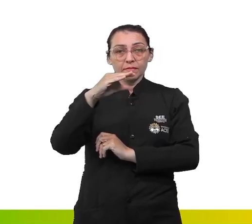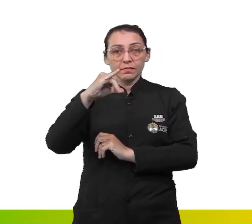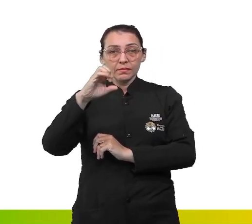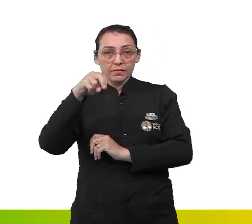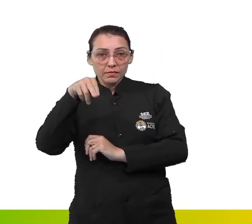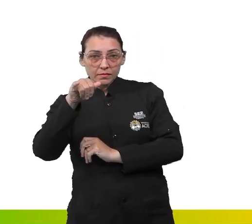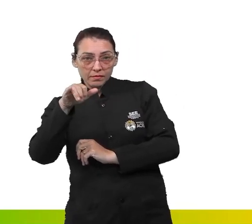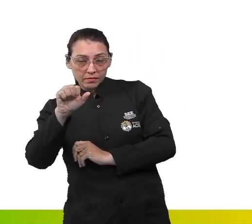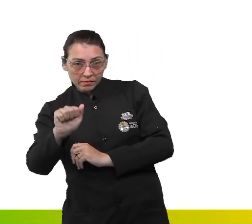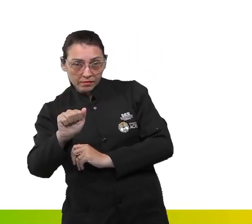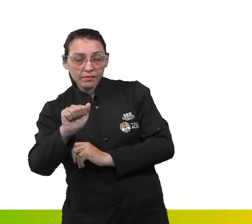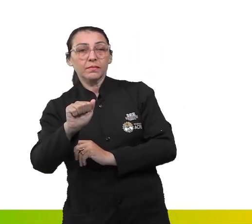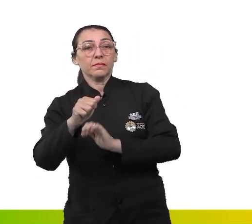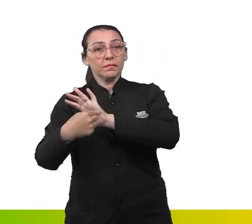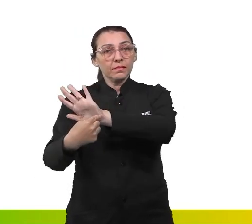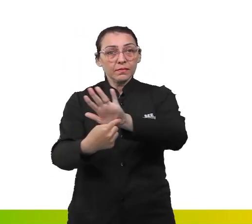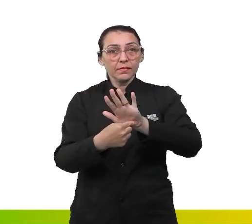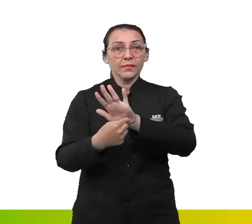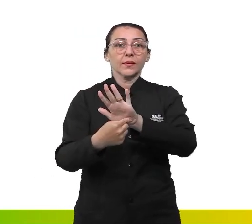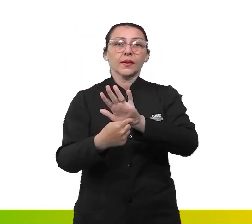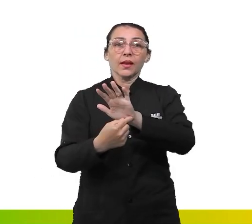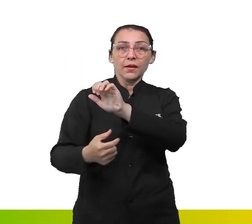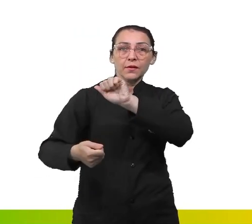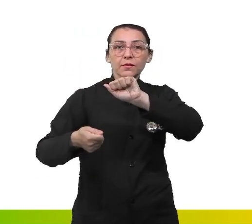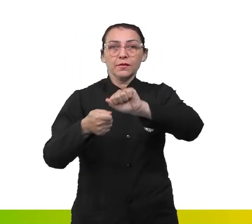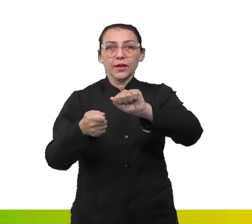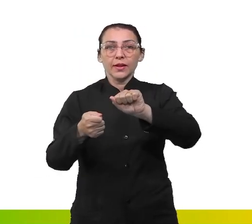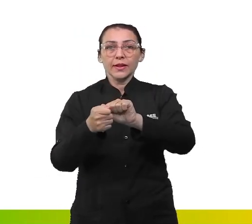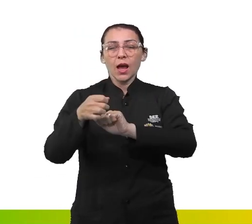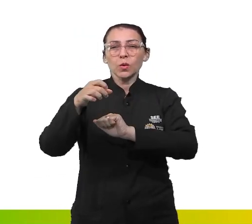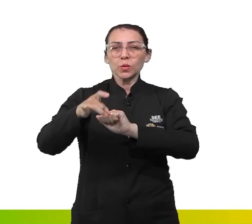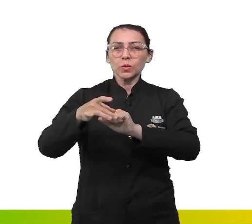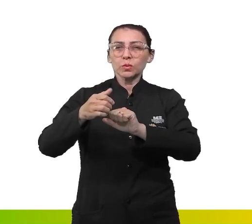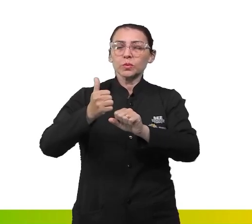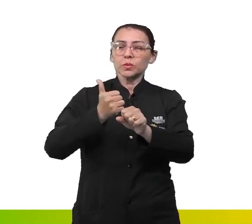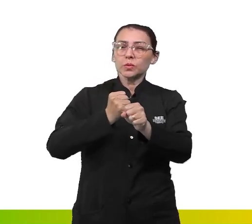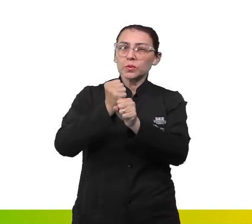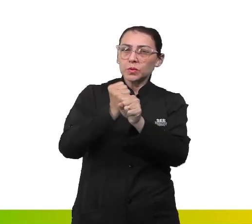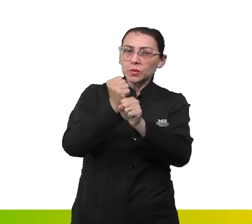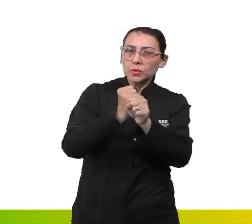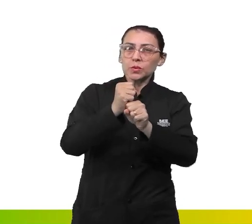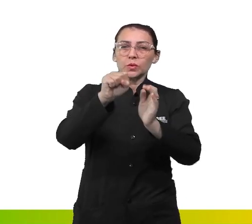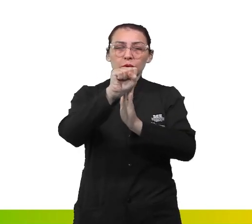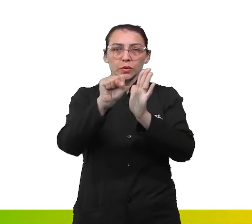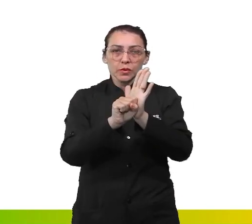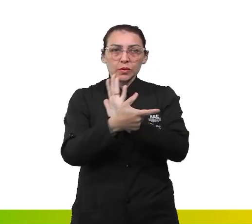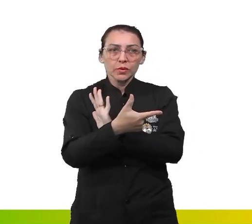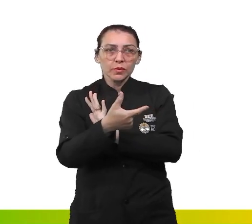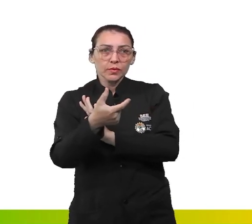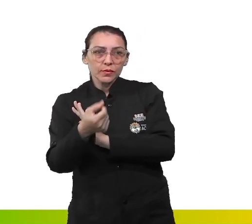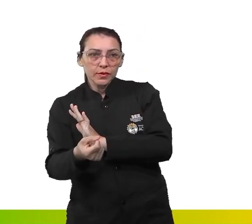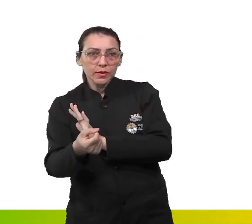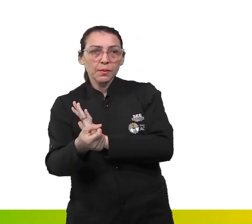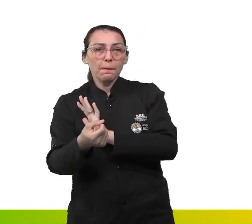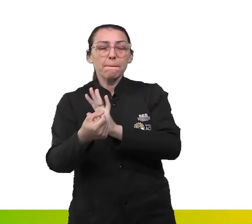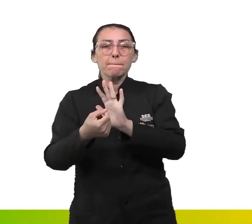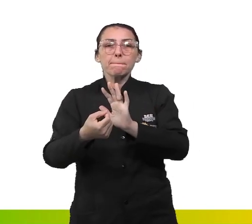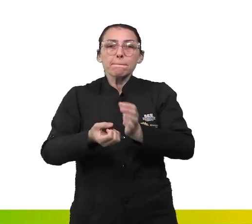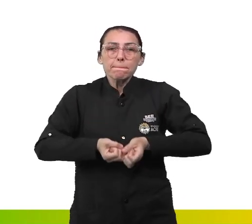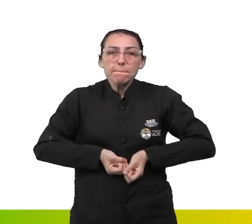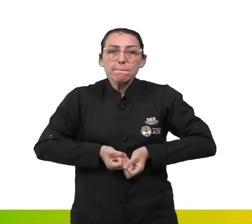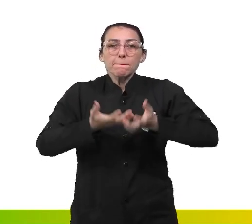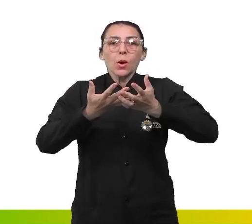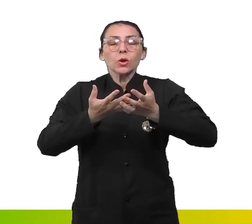transnacionais, intensificadas e generalizadas nas últimas décadas do século XX,